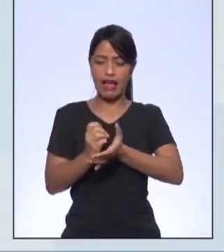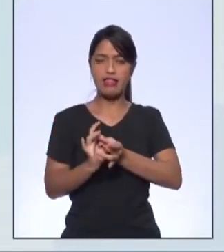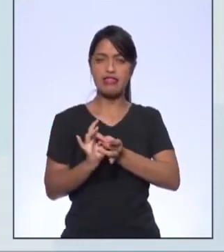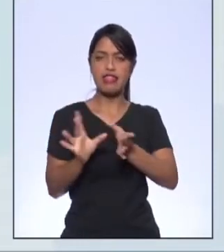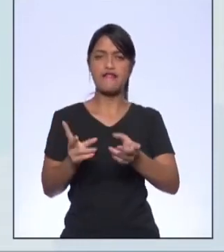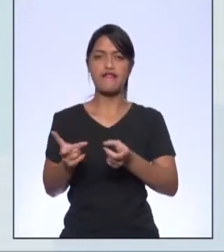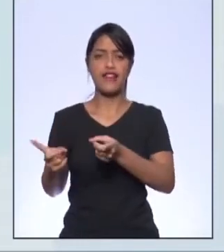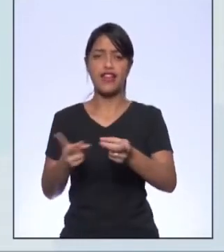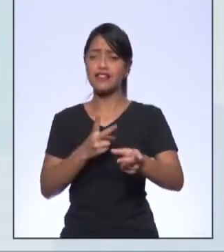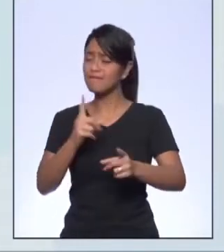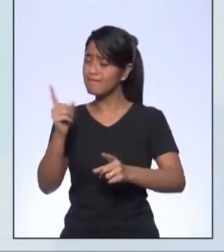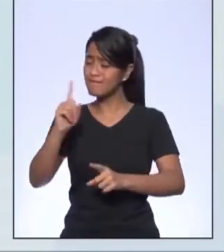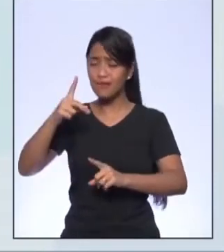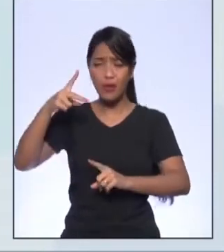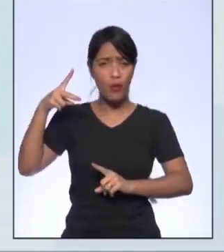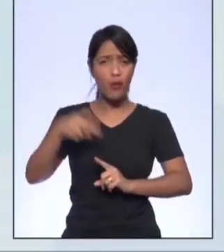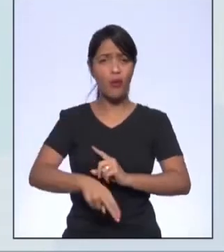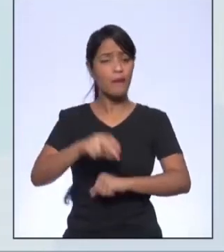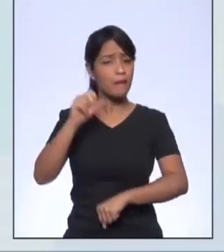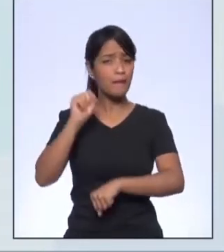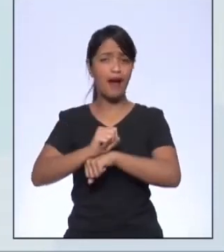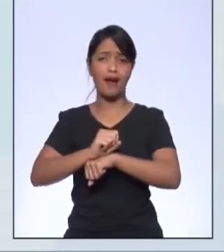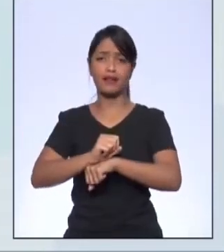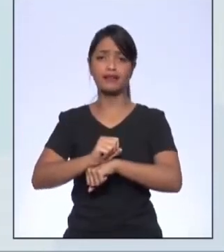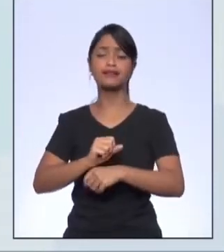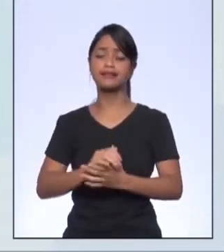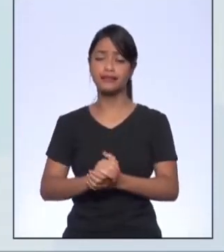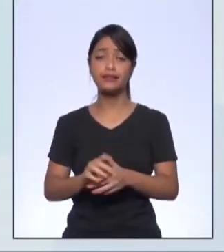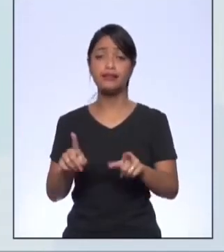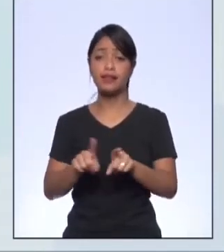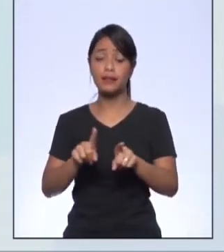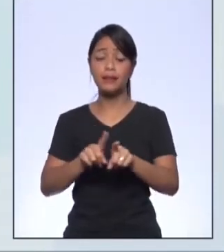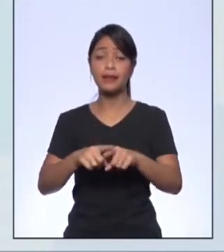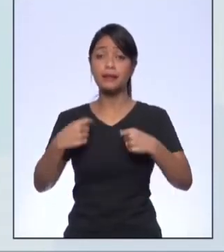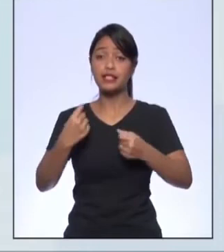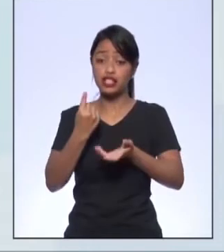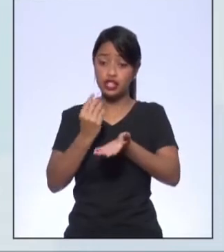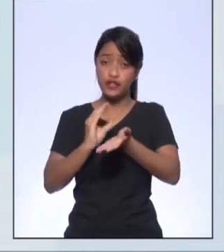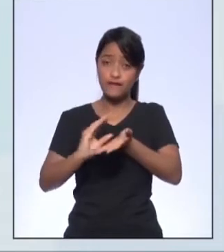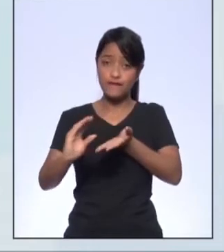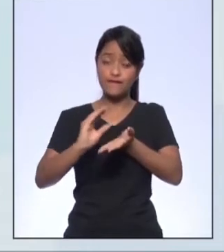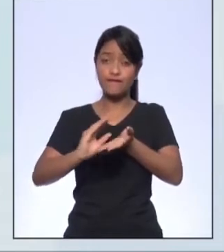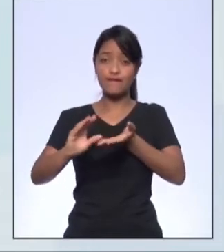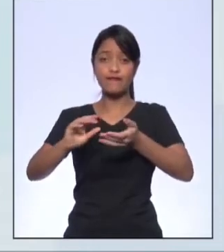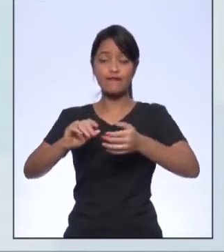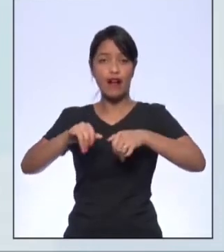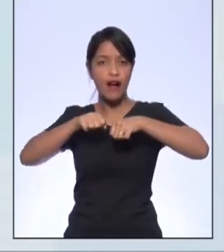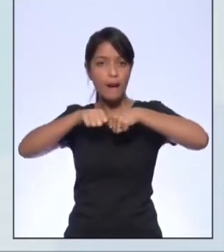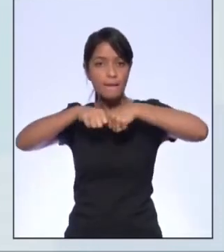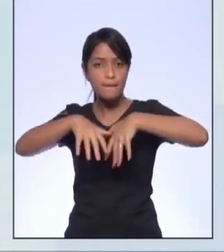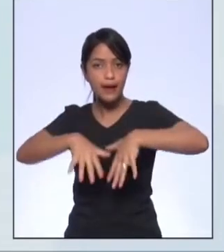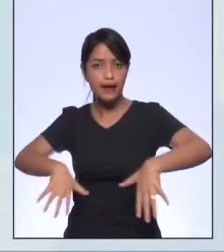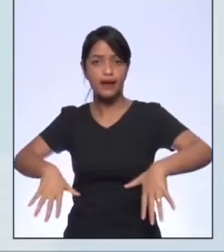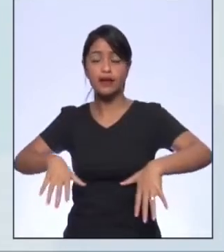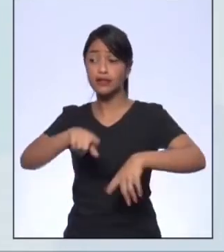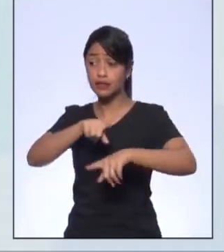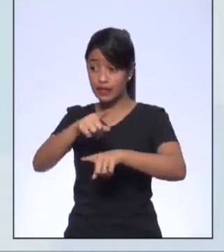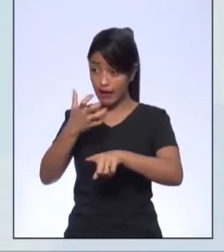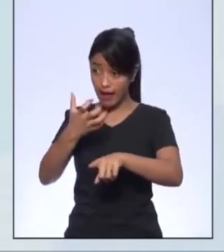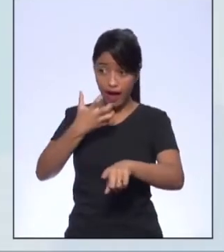depois vendê-los. Por fim, investir em campanhas de conscientização das pessoas que desejam possuir um animal